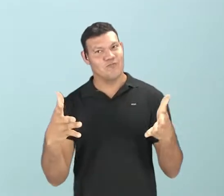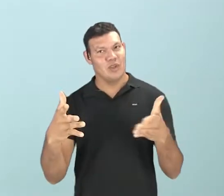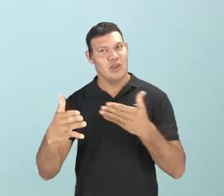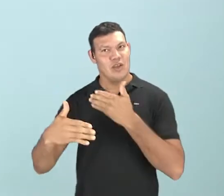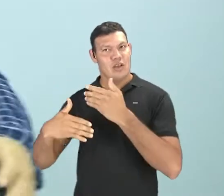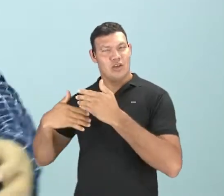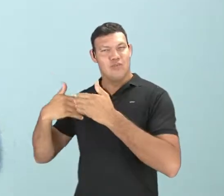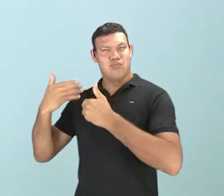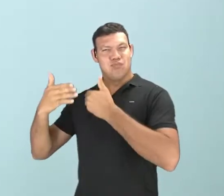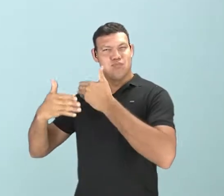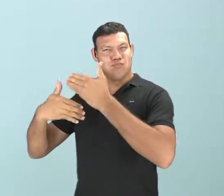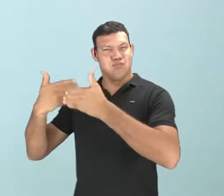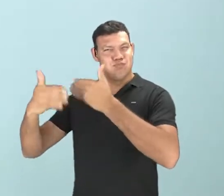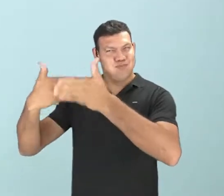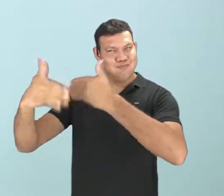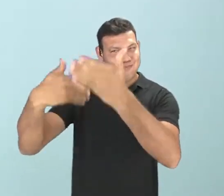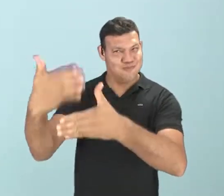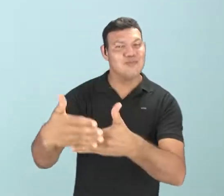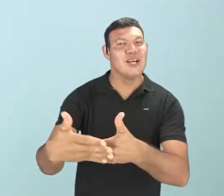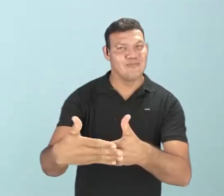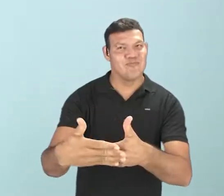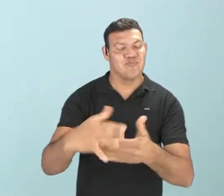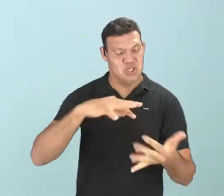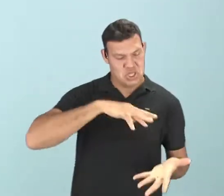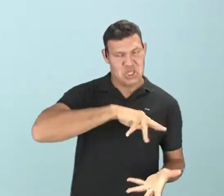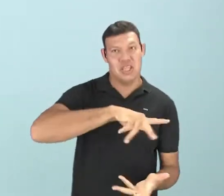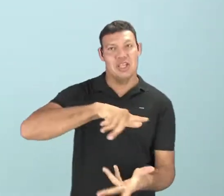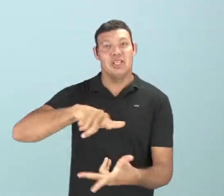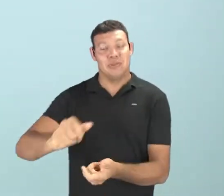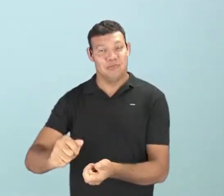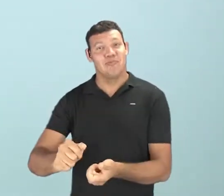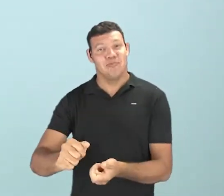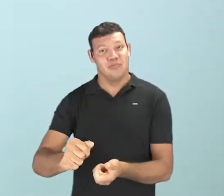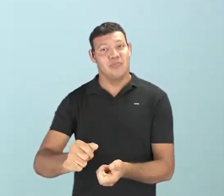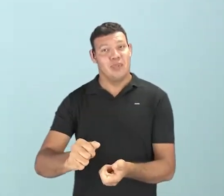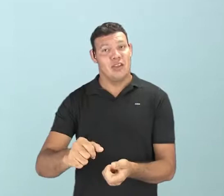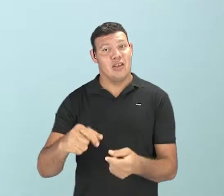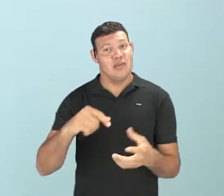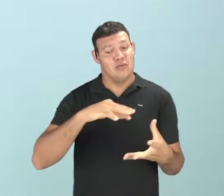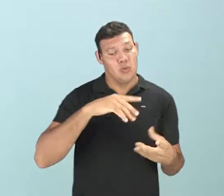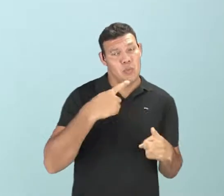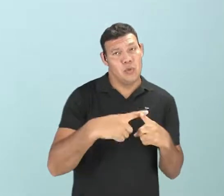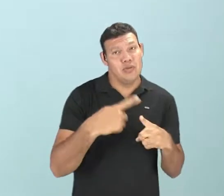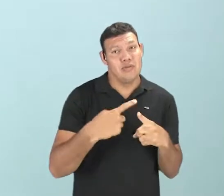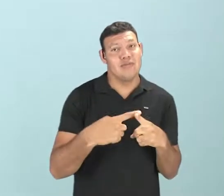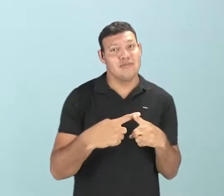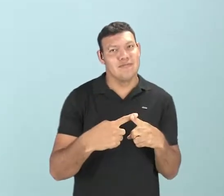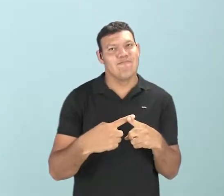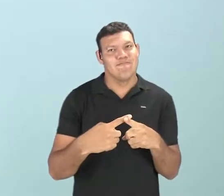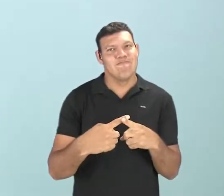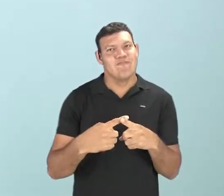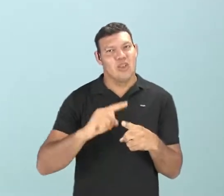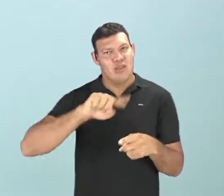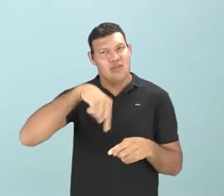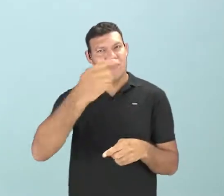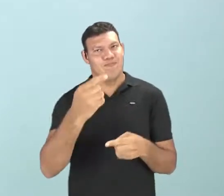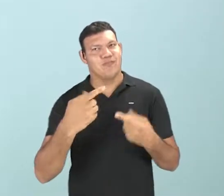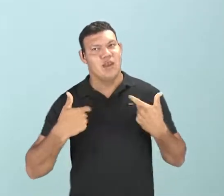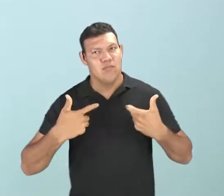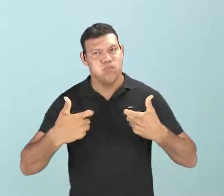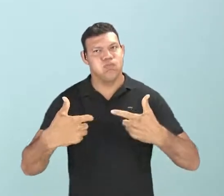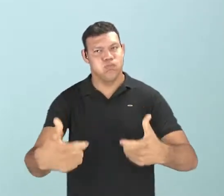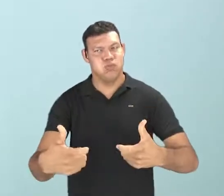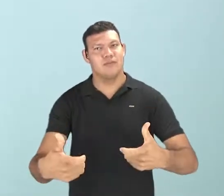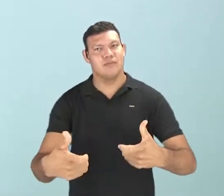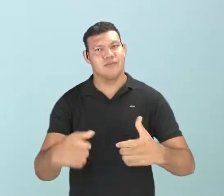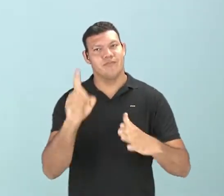está envolvido em escala mundial perante aí a situação do mundo desde pós-guerra até